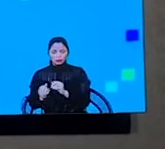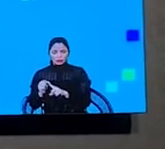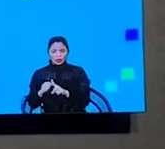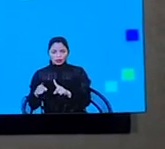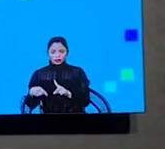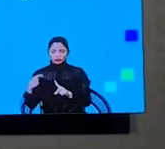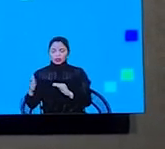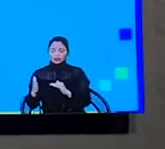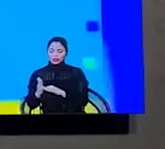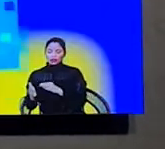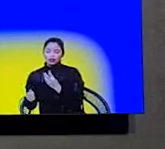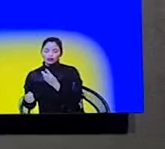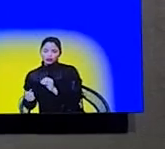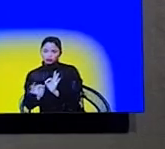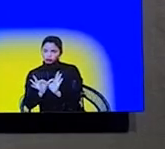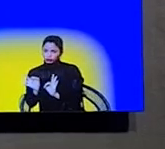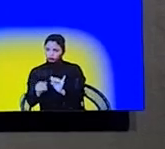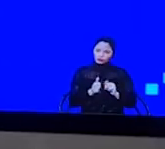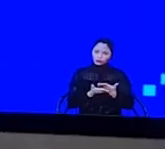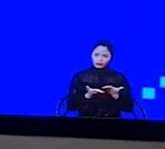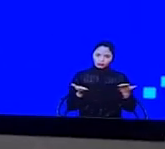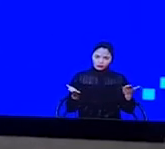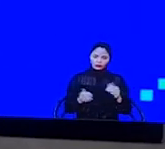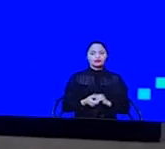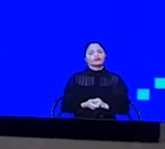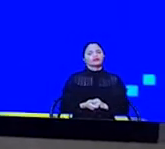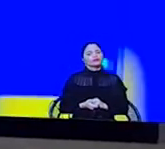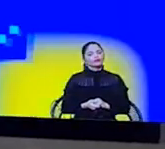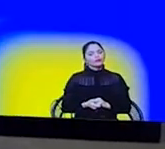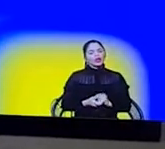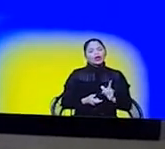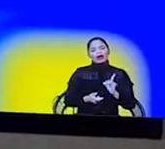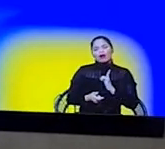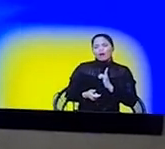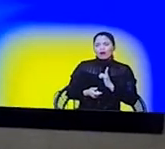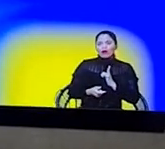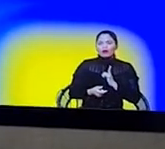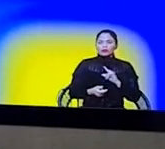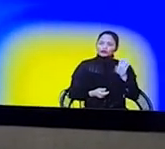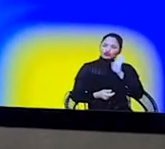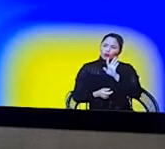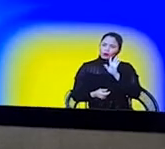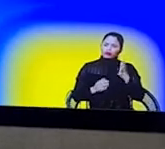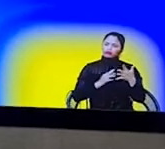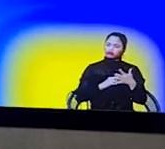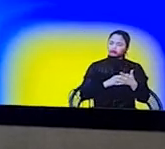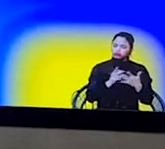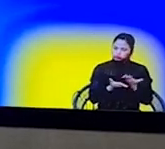dia 31 você ajuste a sua estratégia comercial. Bom, aqui eu tenho duas considerações super legais que eu acho que vários de